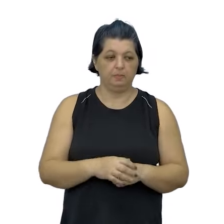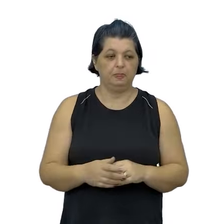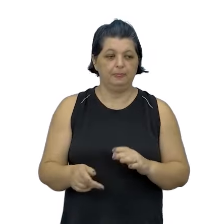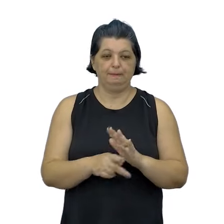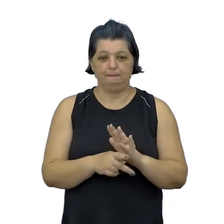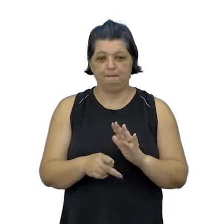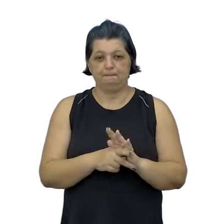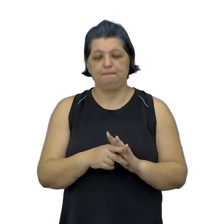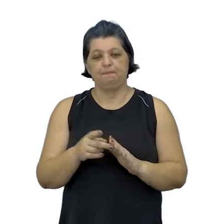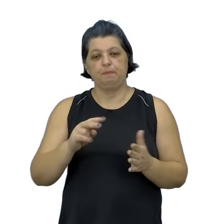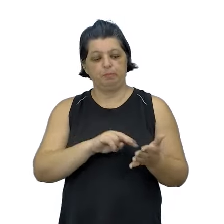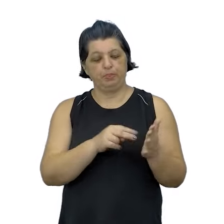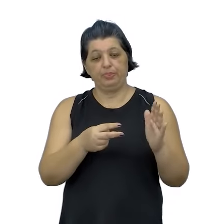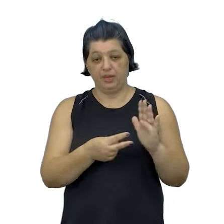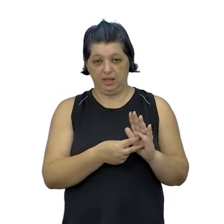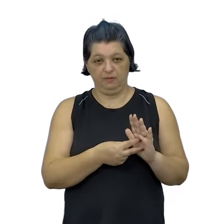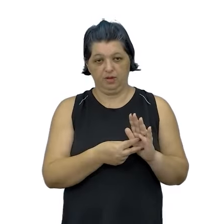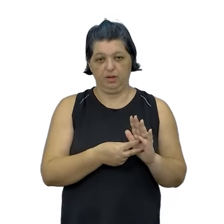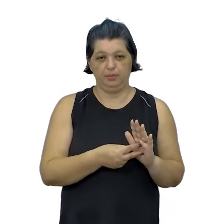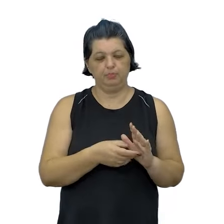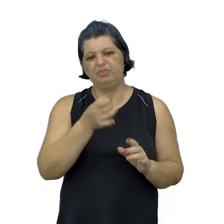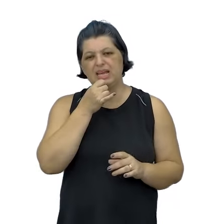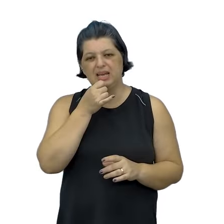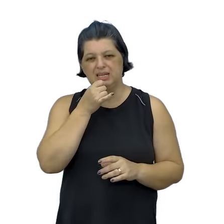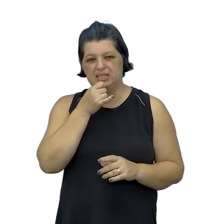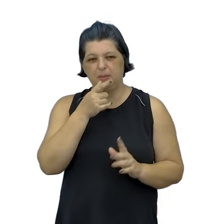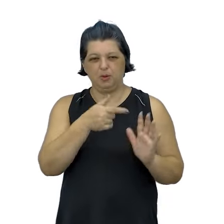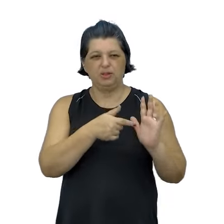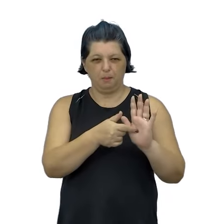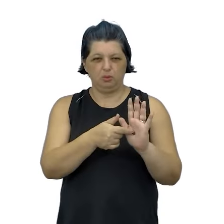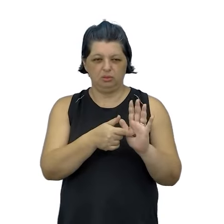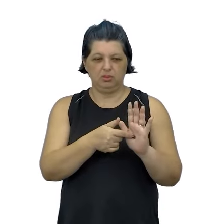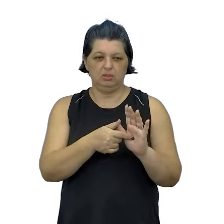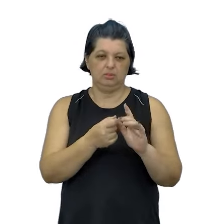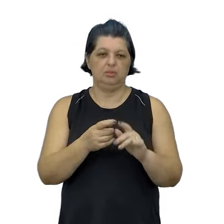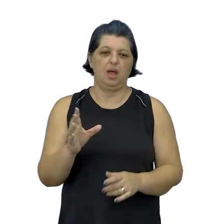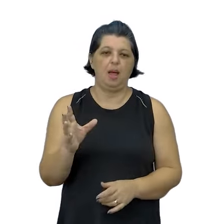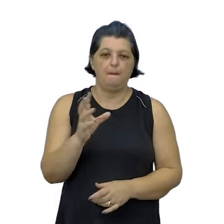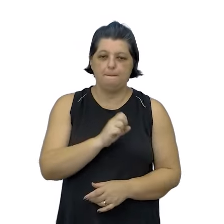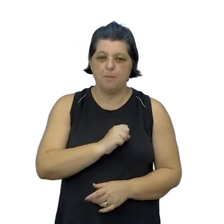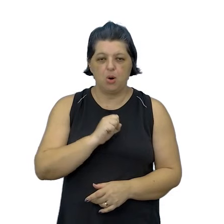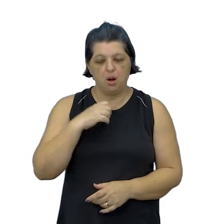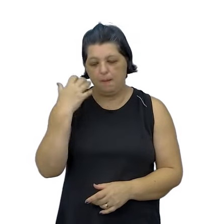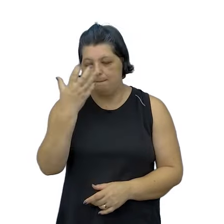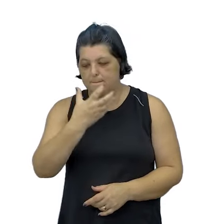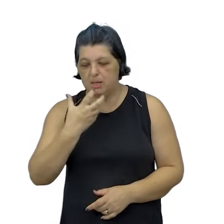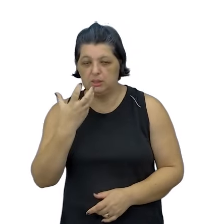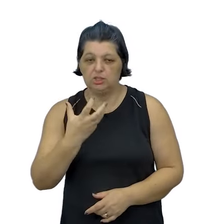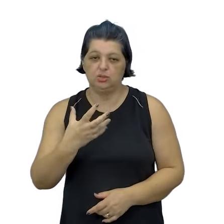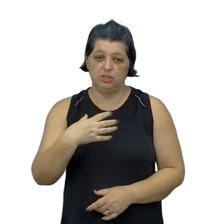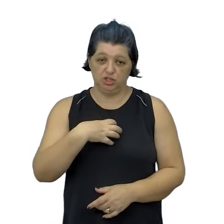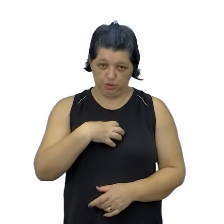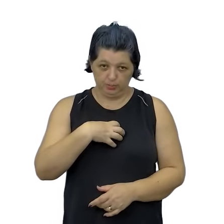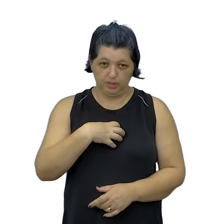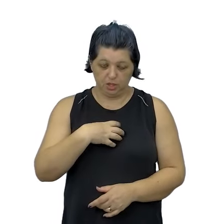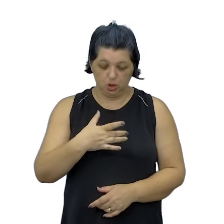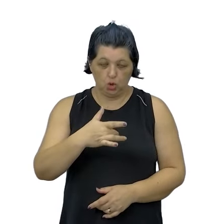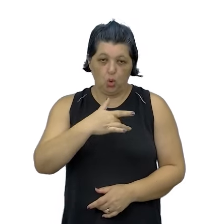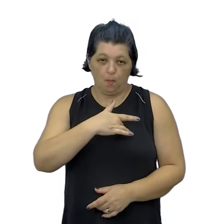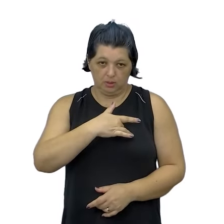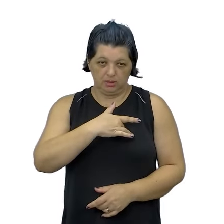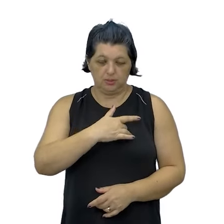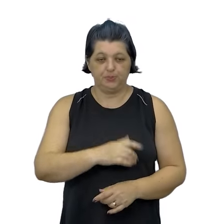à subjetividade, sobre, por exemplo, aqui que está sendo apresentado, né? O amor, a paixão, o sentimento e o romance.